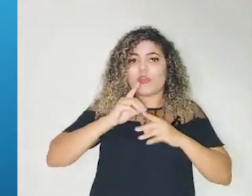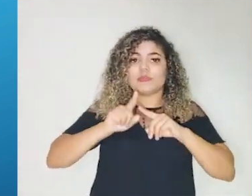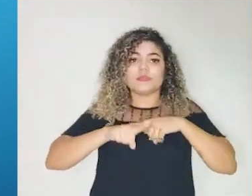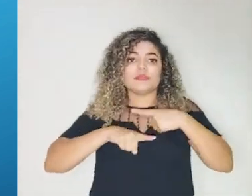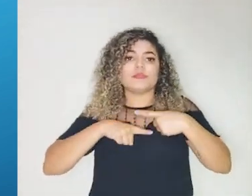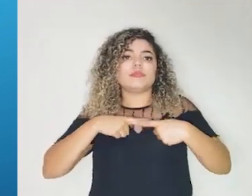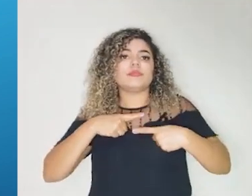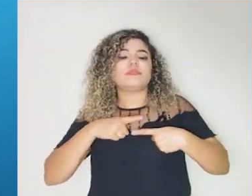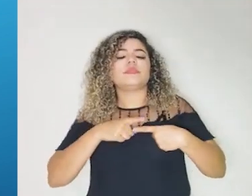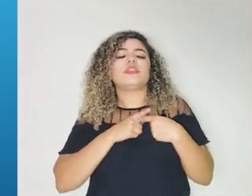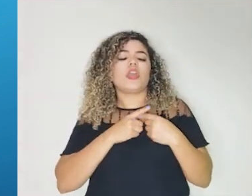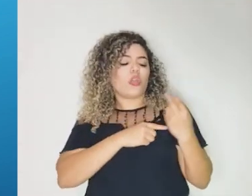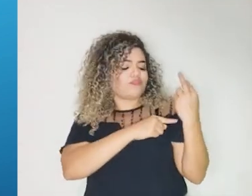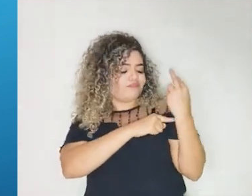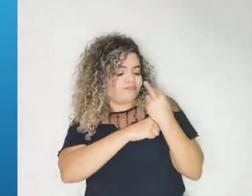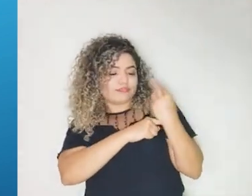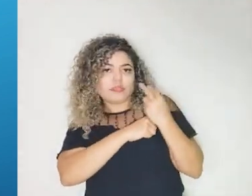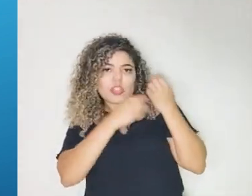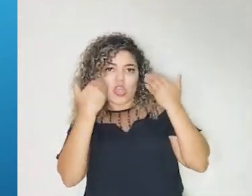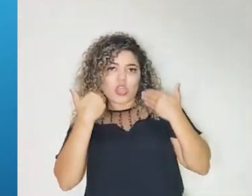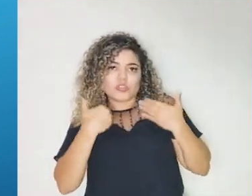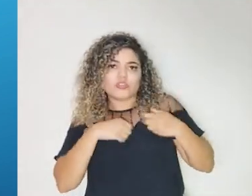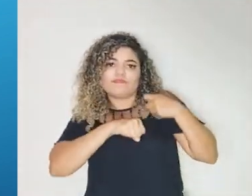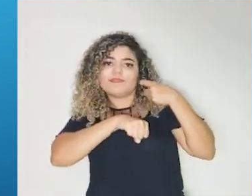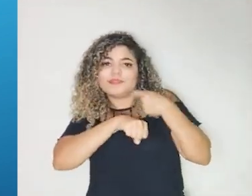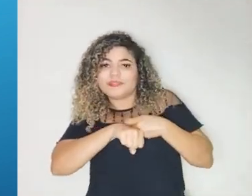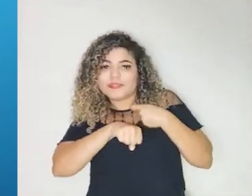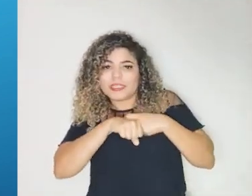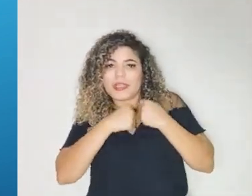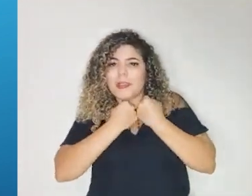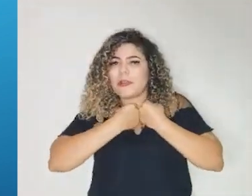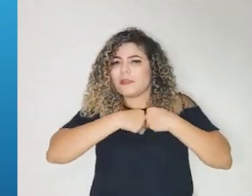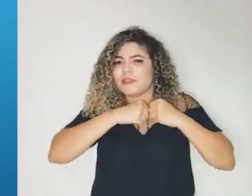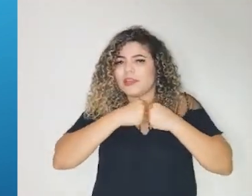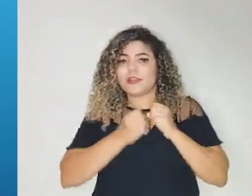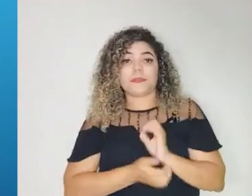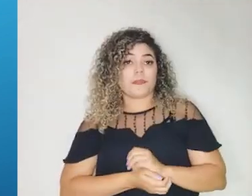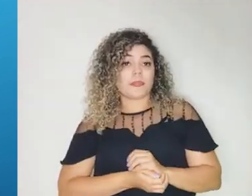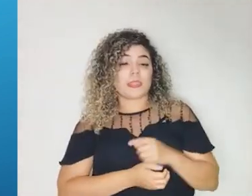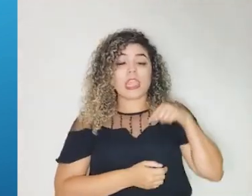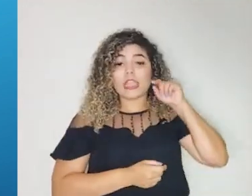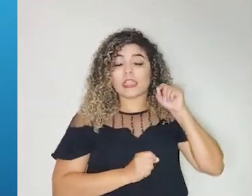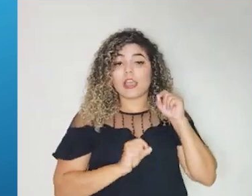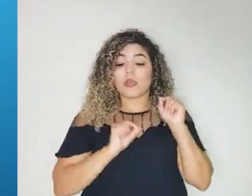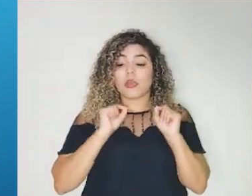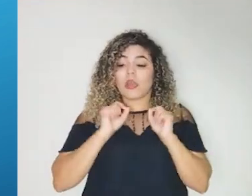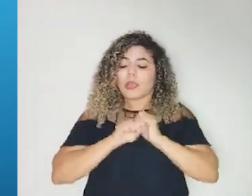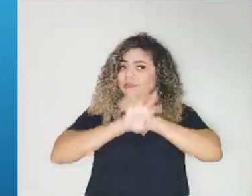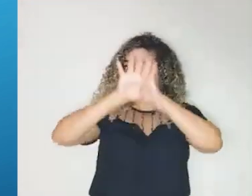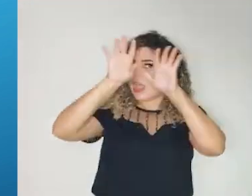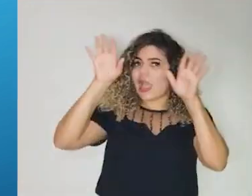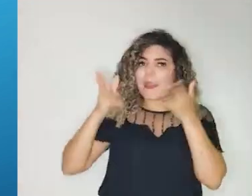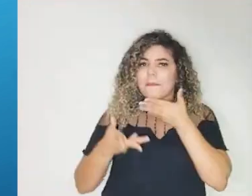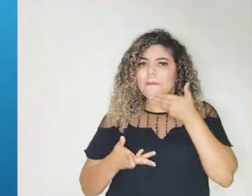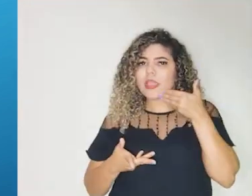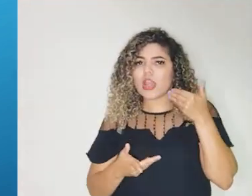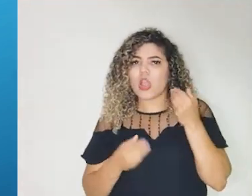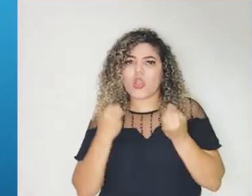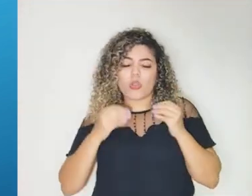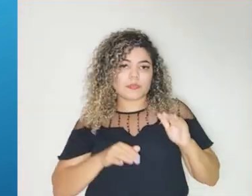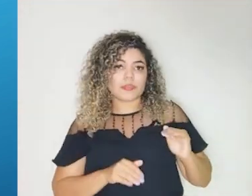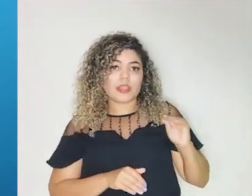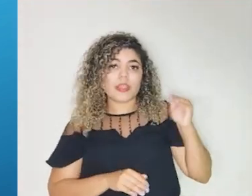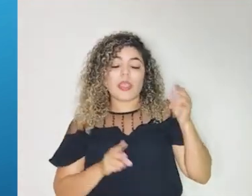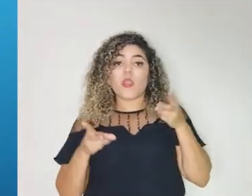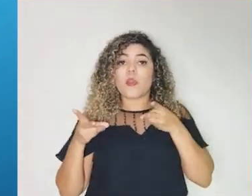a estabilização da cobertura e o novo exoesqueleto é formado. Então aqui, para visualização do crescimento desse